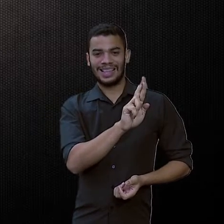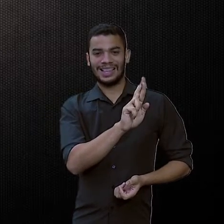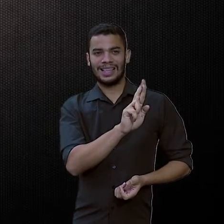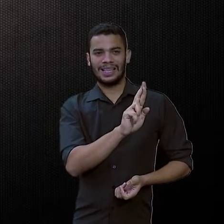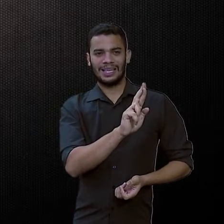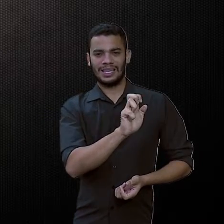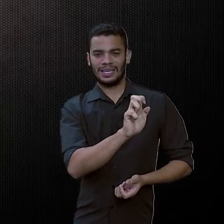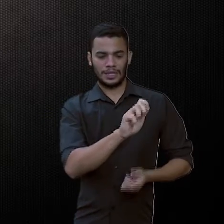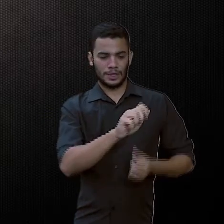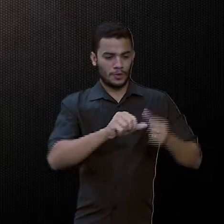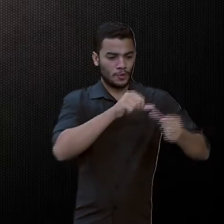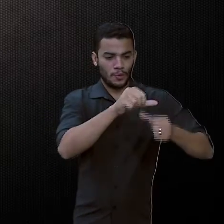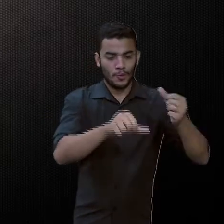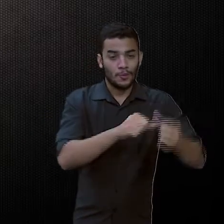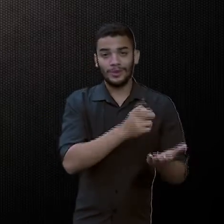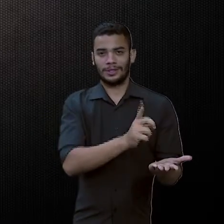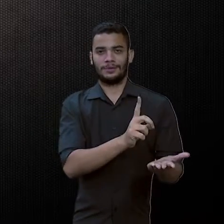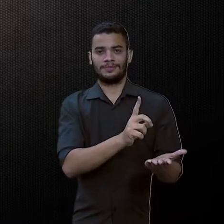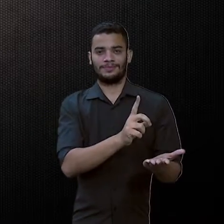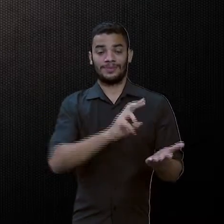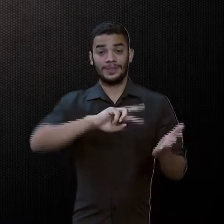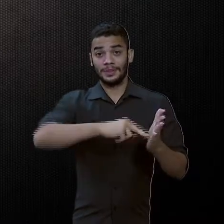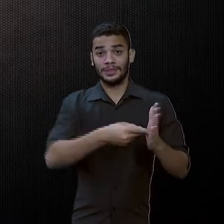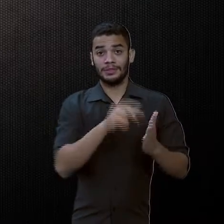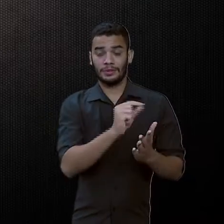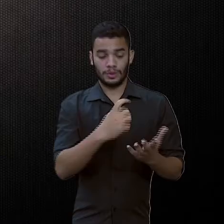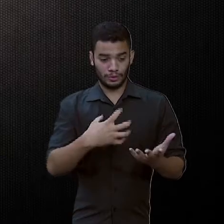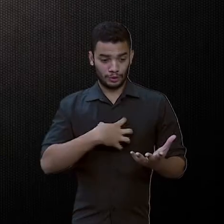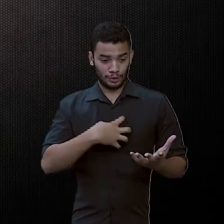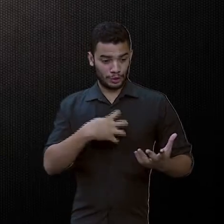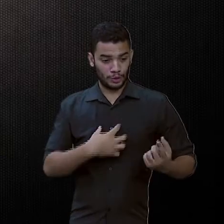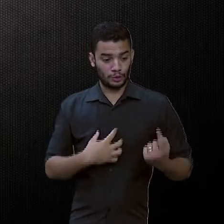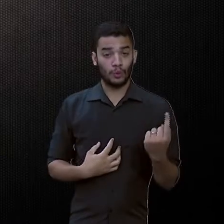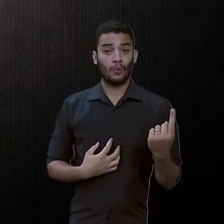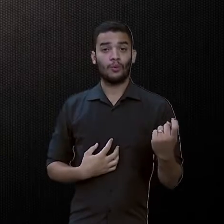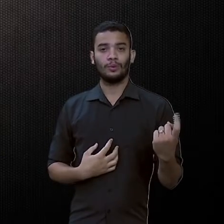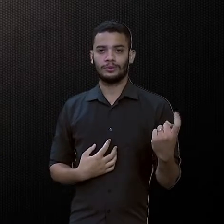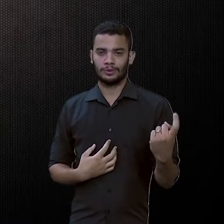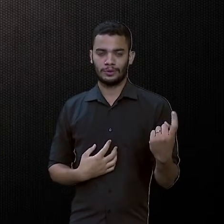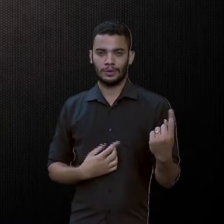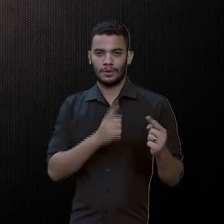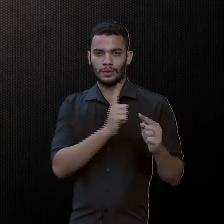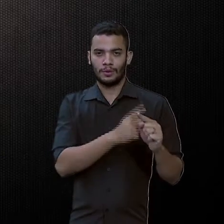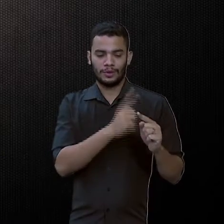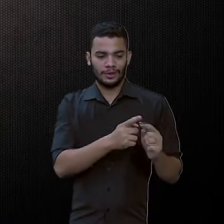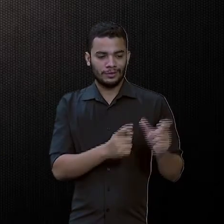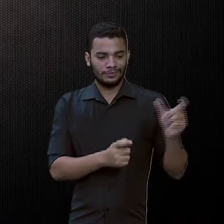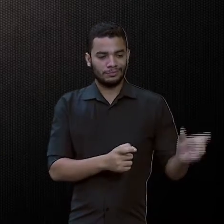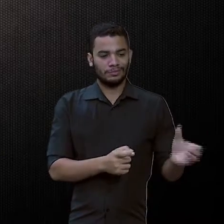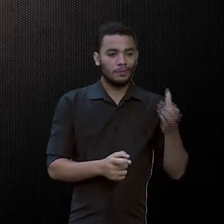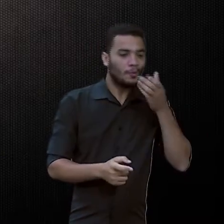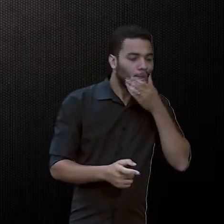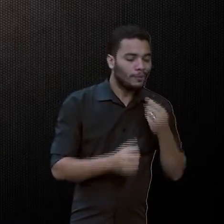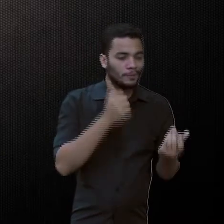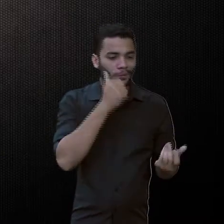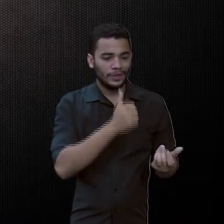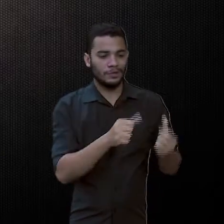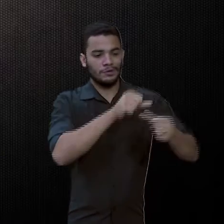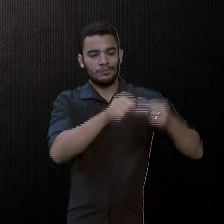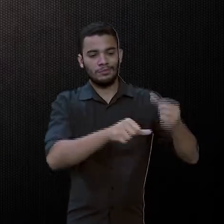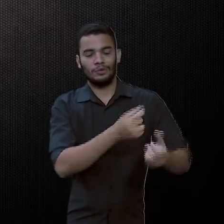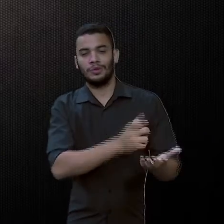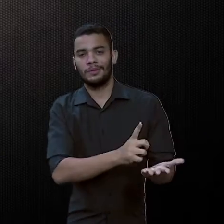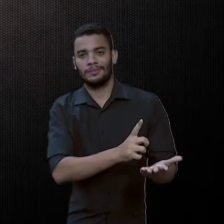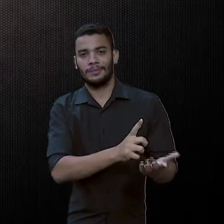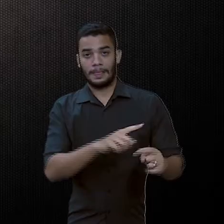alegre é uniforme, pois a forma foi empregada para os dois gêneros. E os adjetivos biformes, Débora?